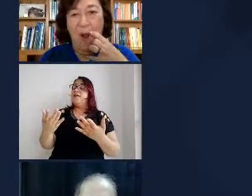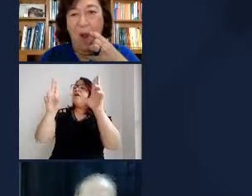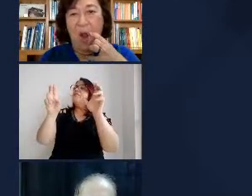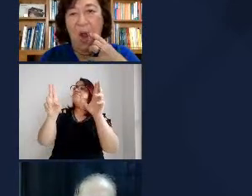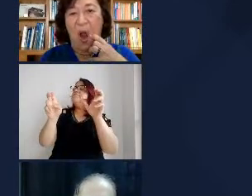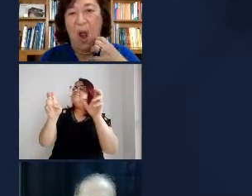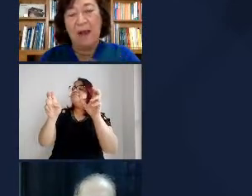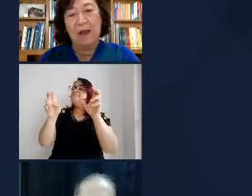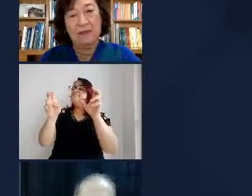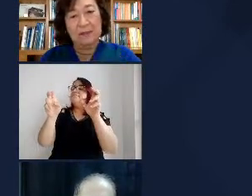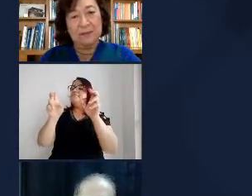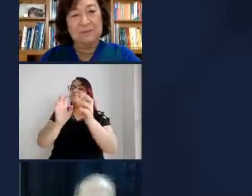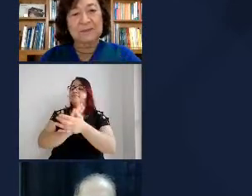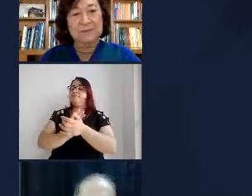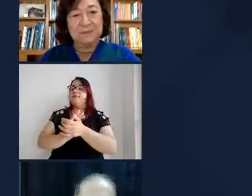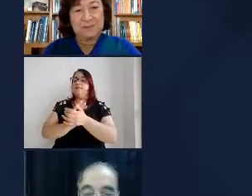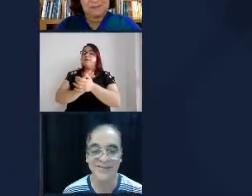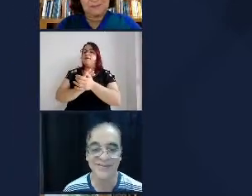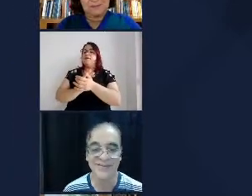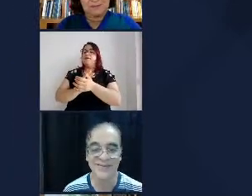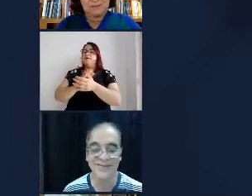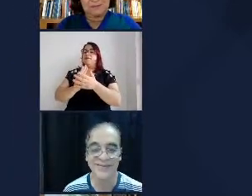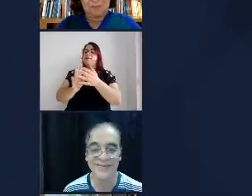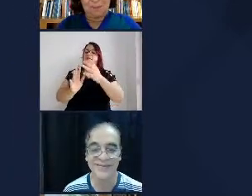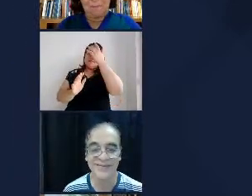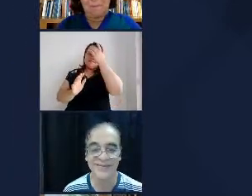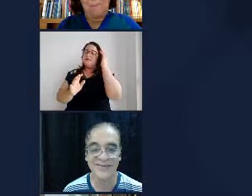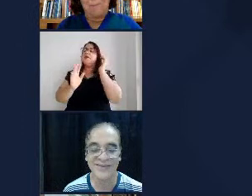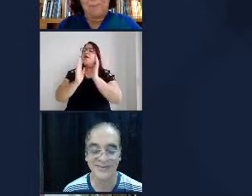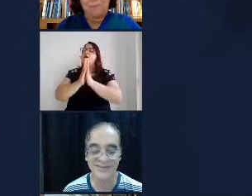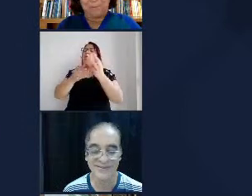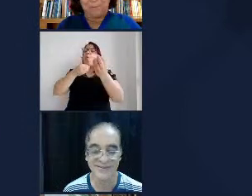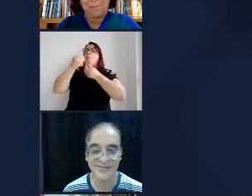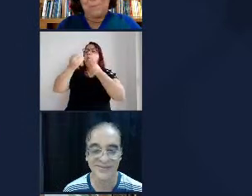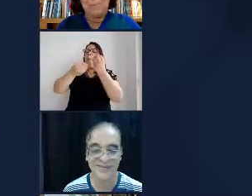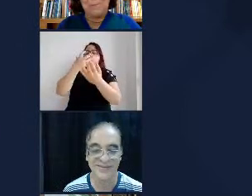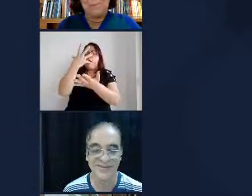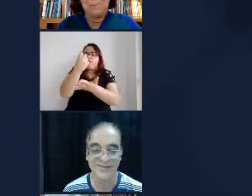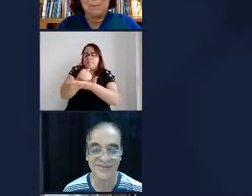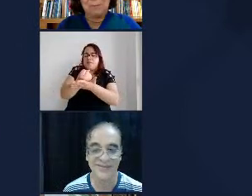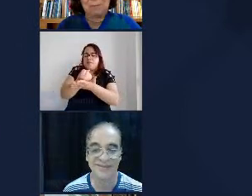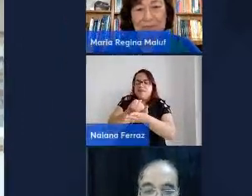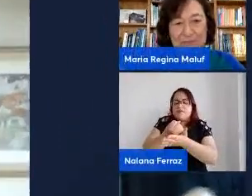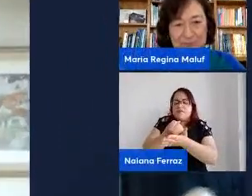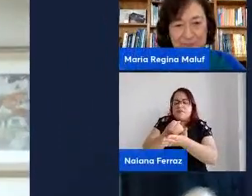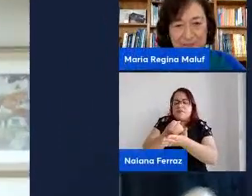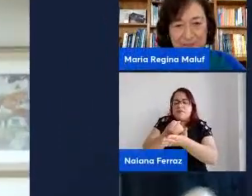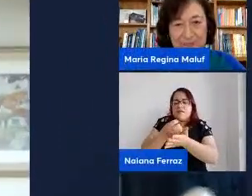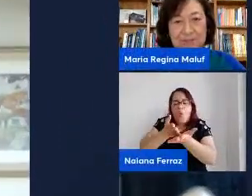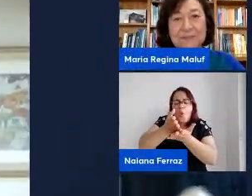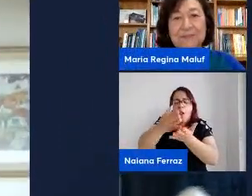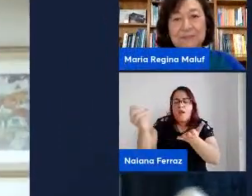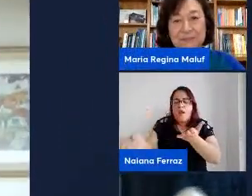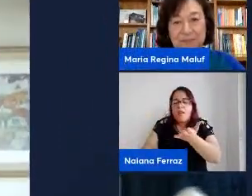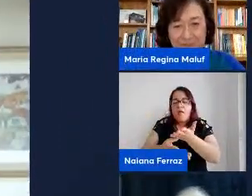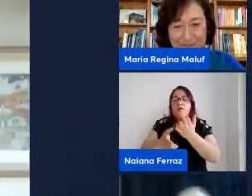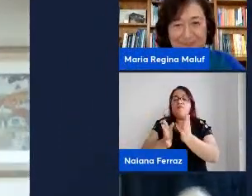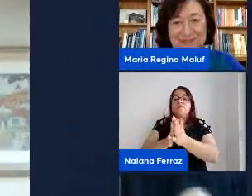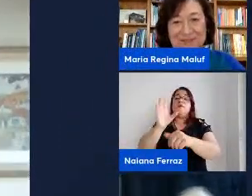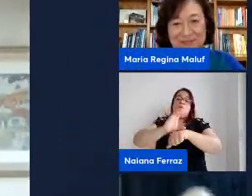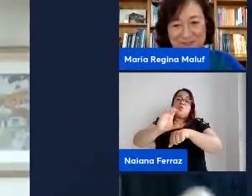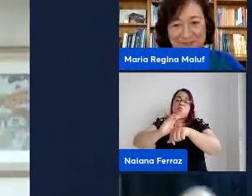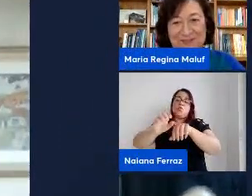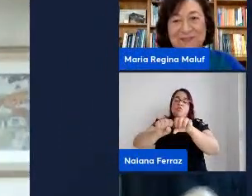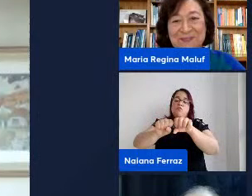o título da sua fala é Os Novos Rumos para a Alfabetização e a Literacia nos Cursos de Formação de Professores.